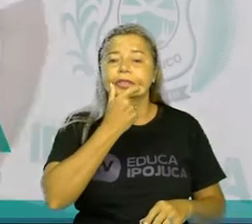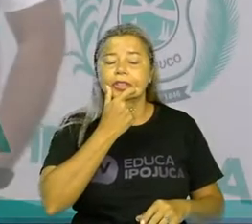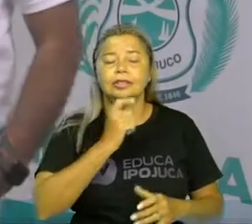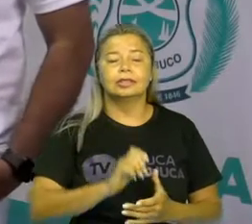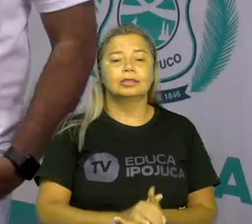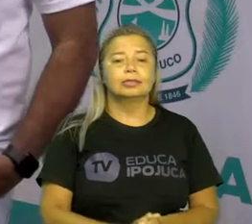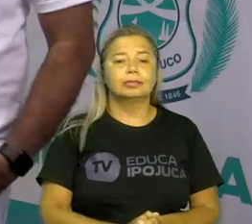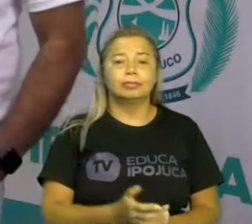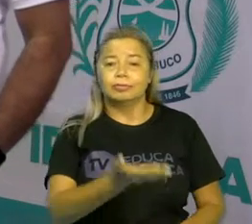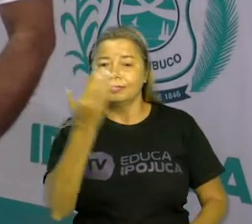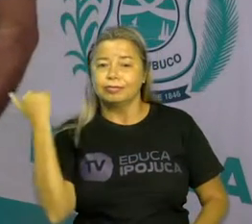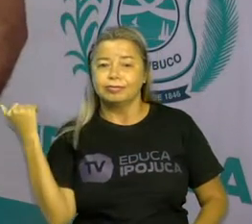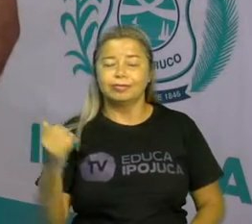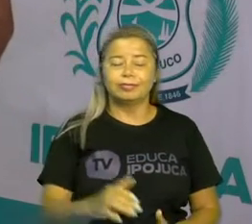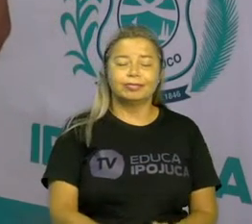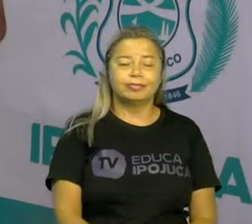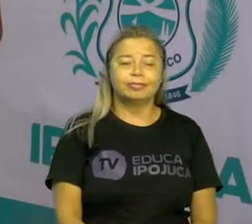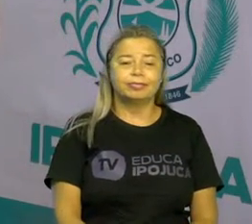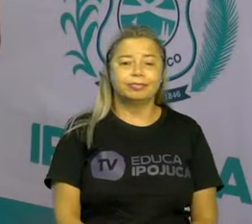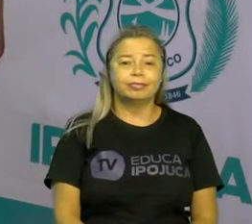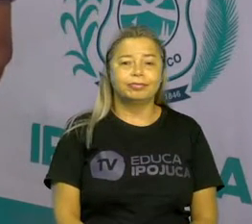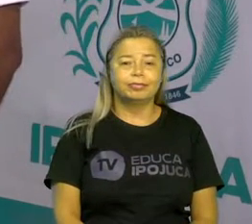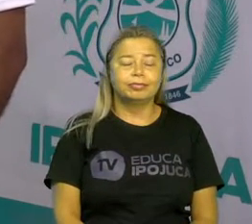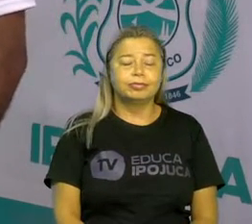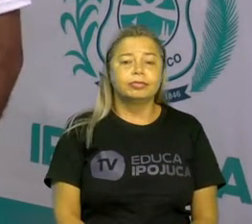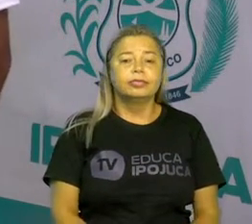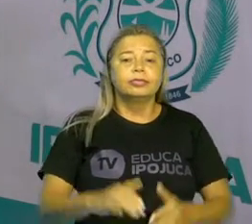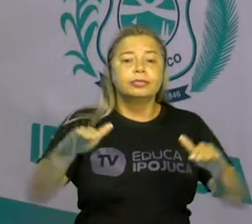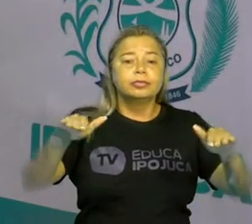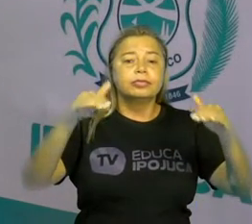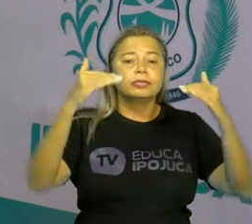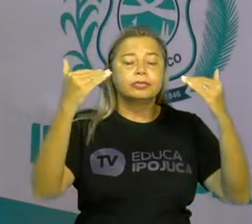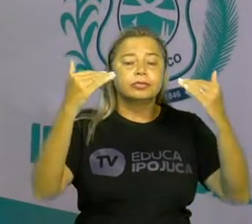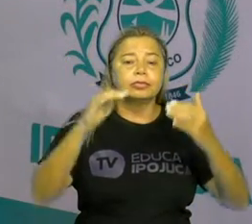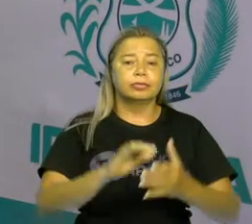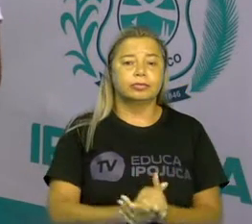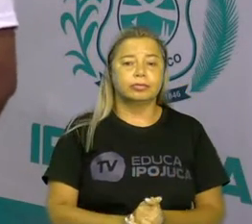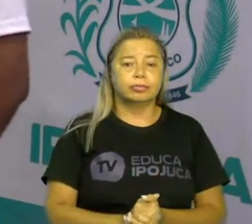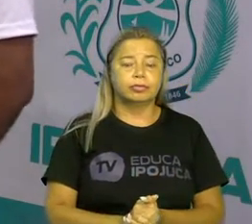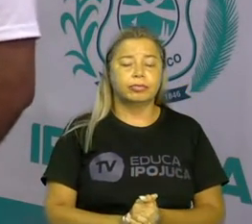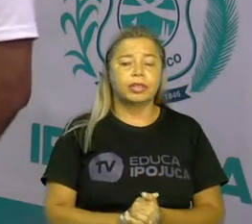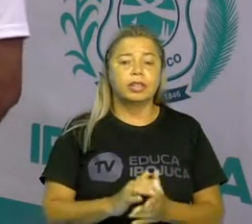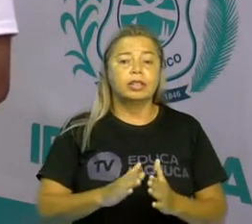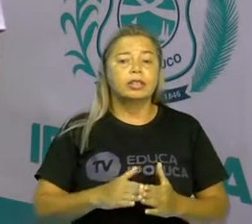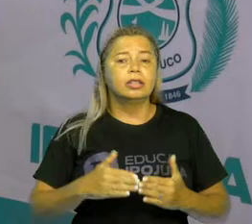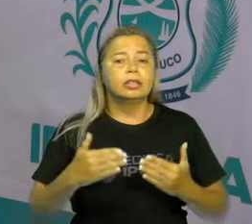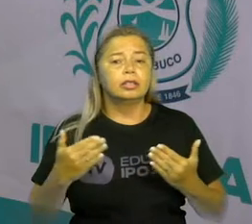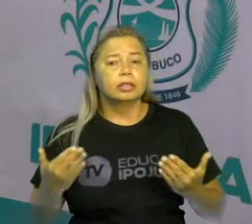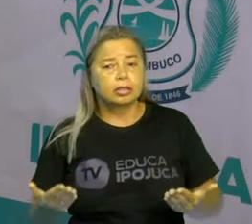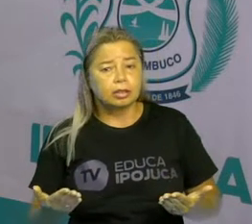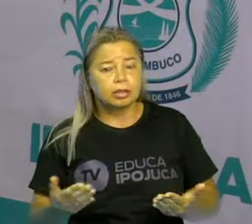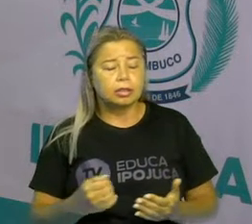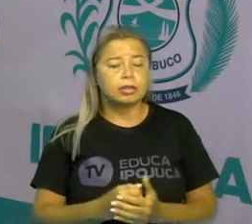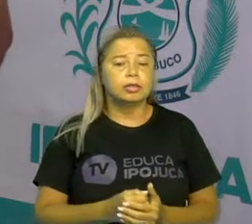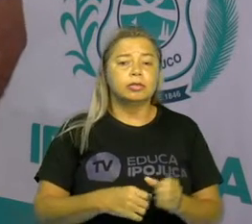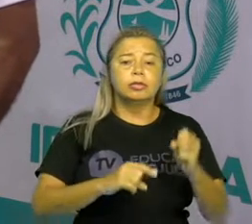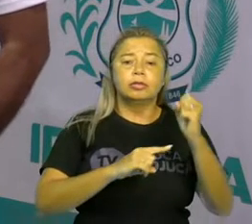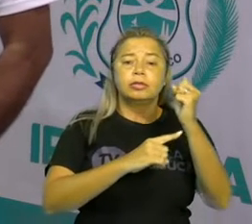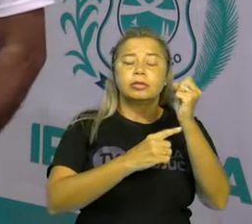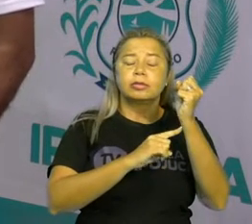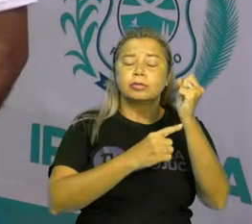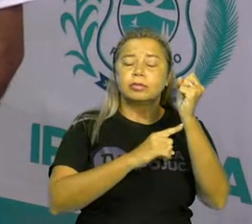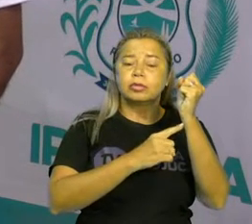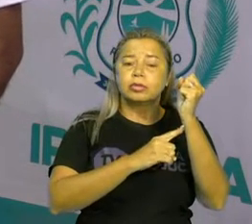go! Então vamos lá, prestem atenção. Para a grande maioria dos substantivos